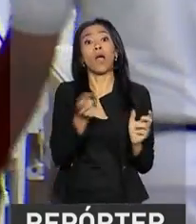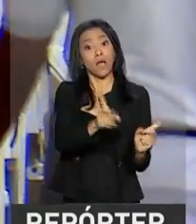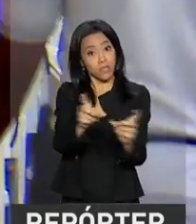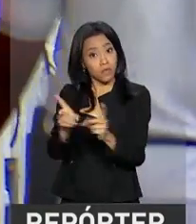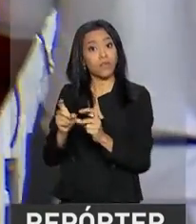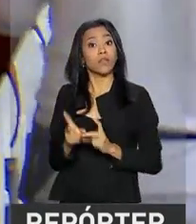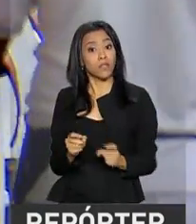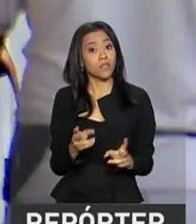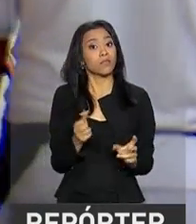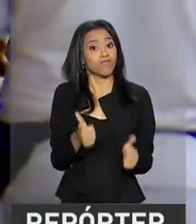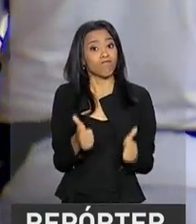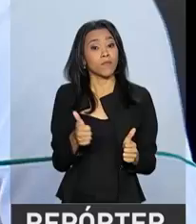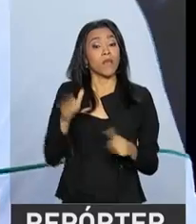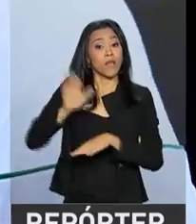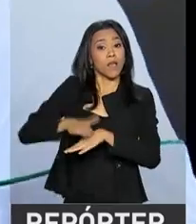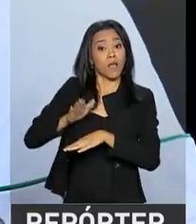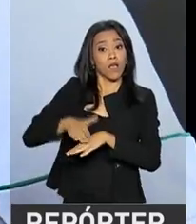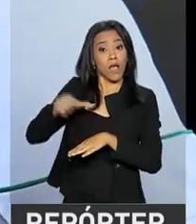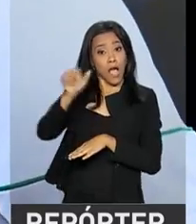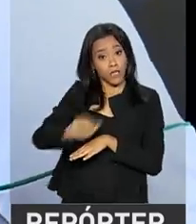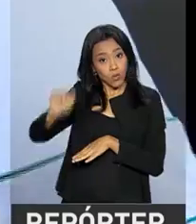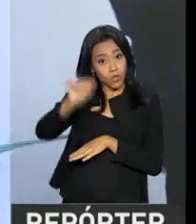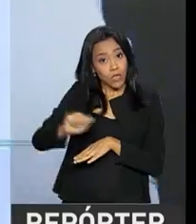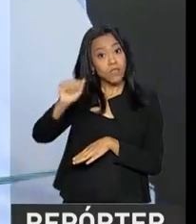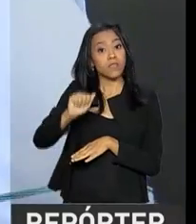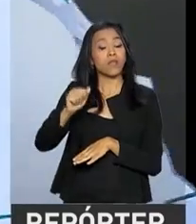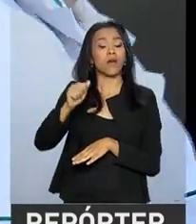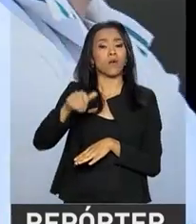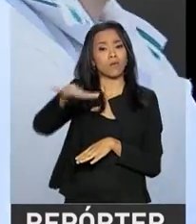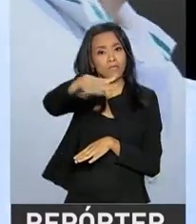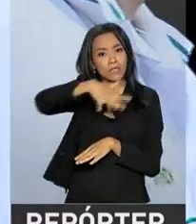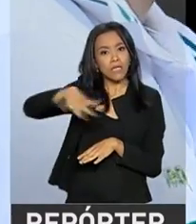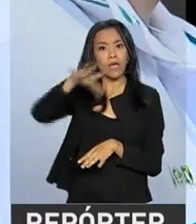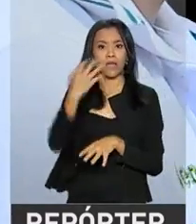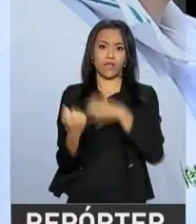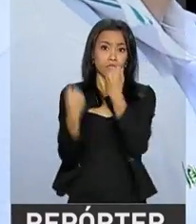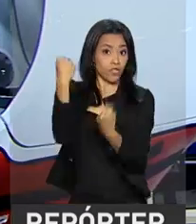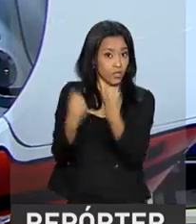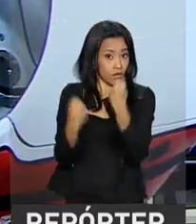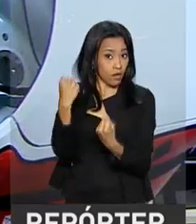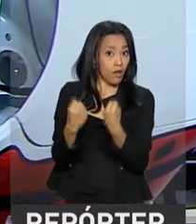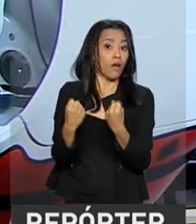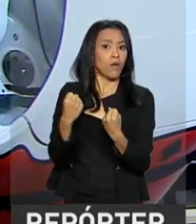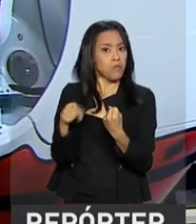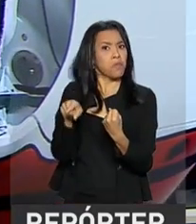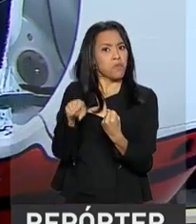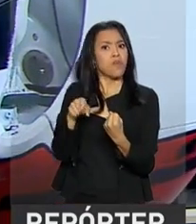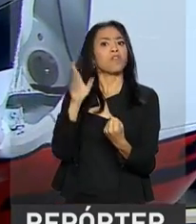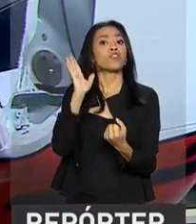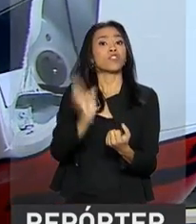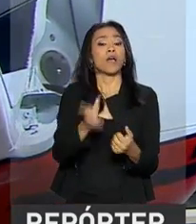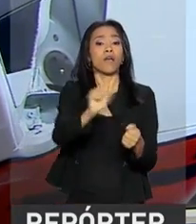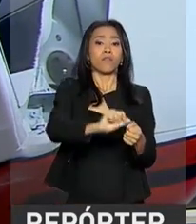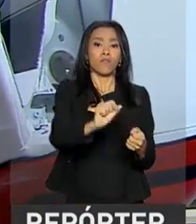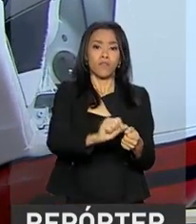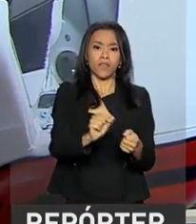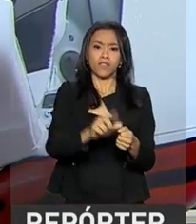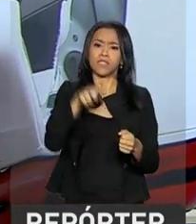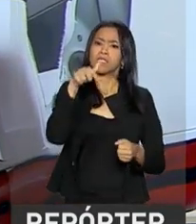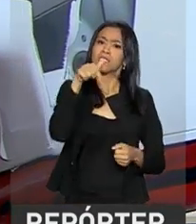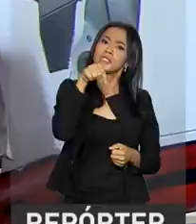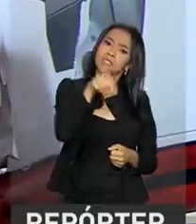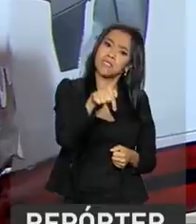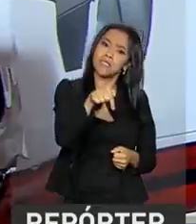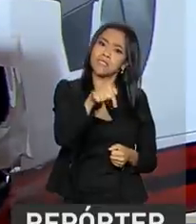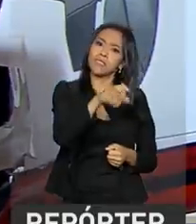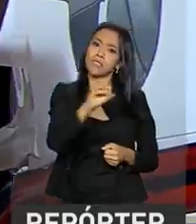concessionárias. Segundo a Anfávia, a Associação Nacional dos Fabricantes de Veículos Automotores, foram produzidos cerca de